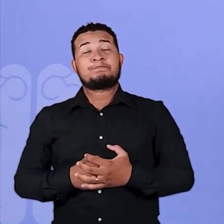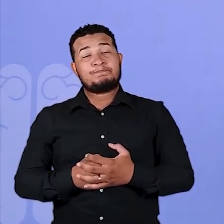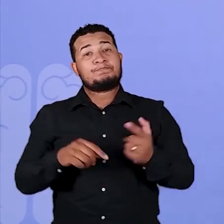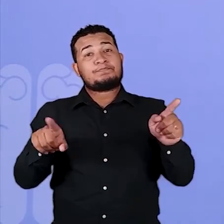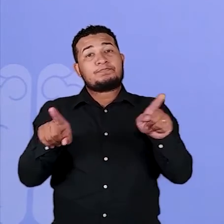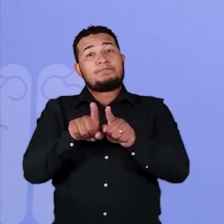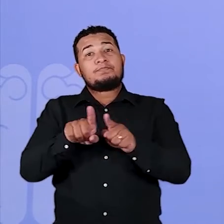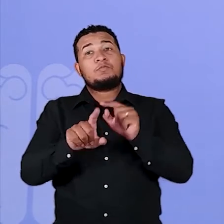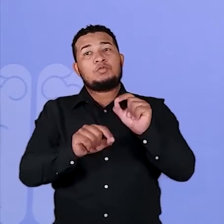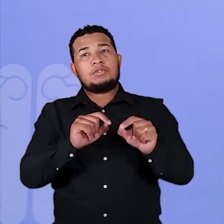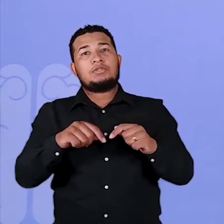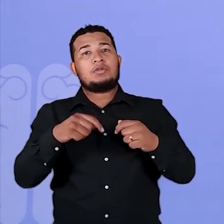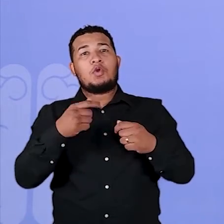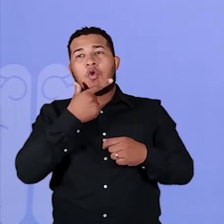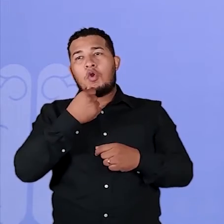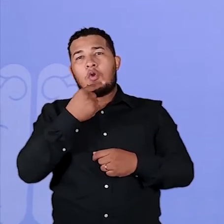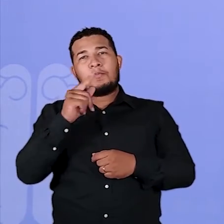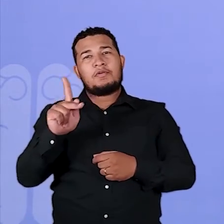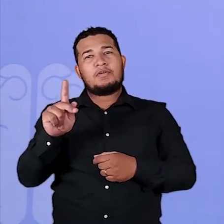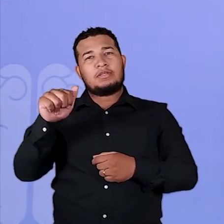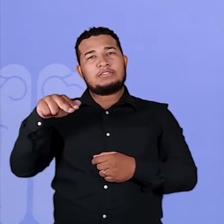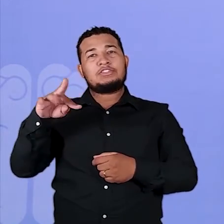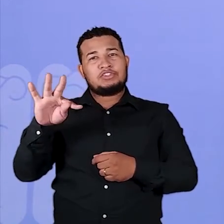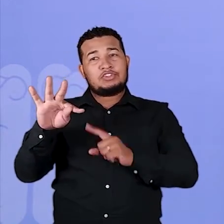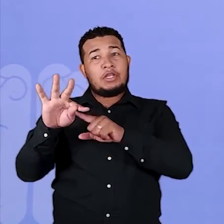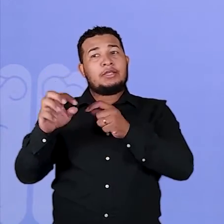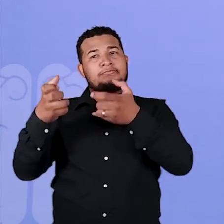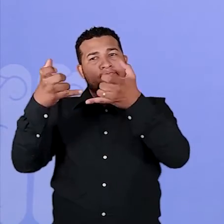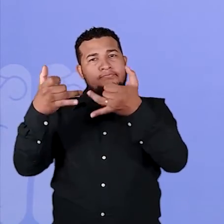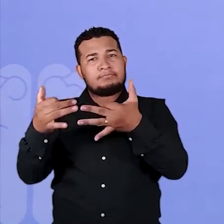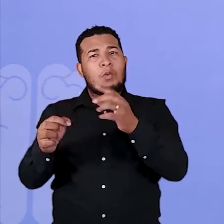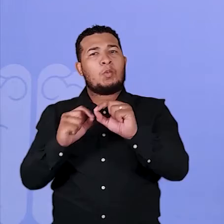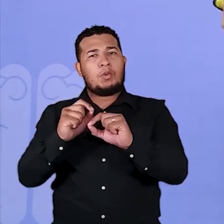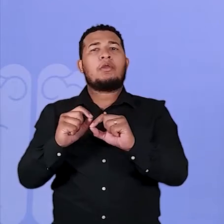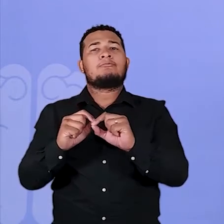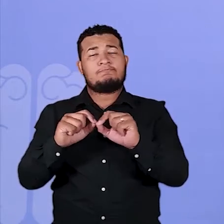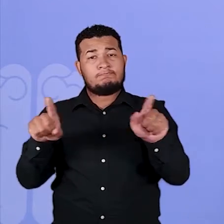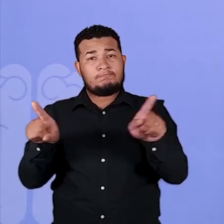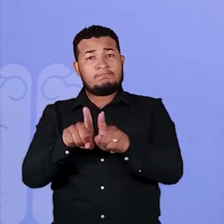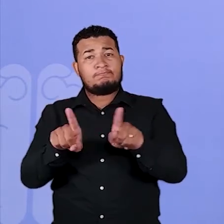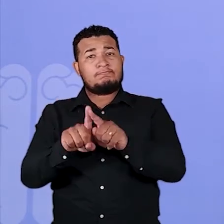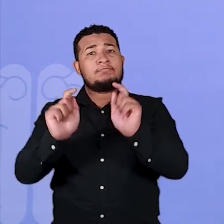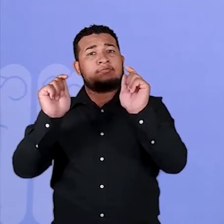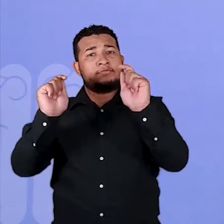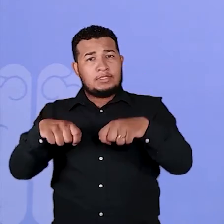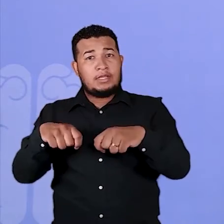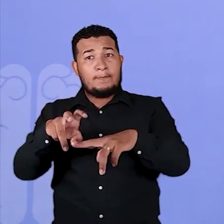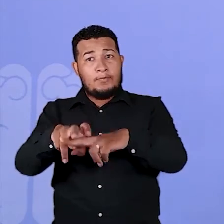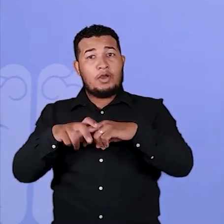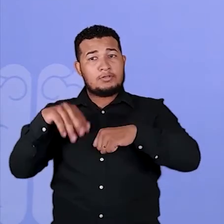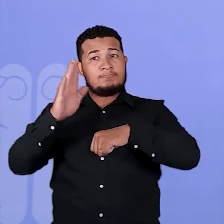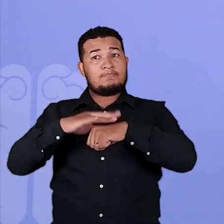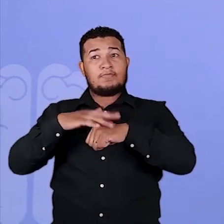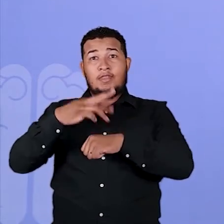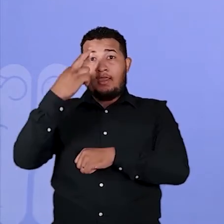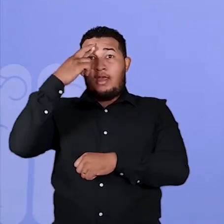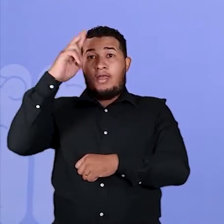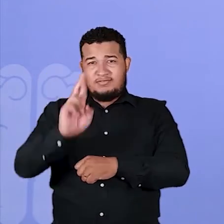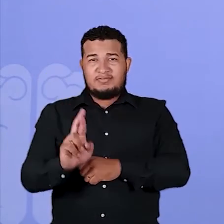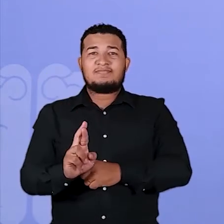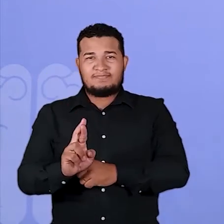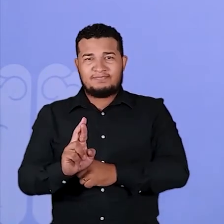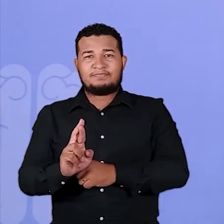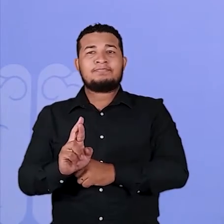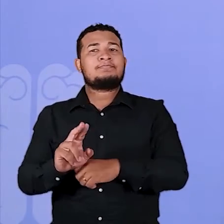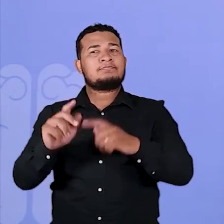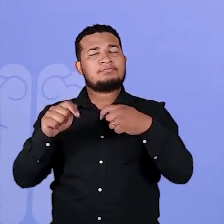Além disso, o que o Kant vai afirmar? O Kant vai afirmar que é possível, a partir da própria